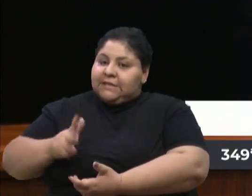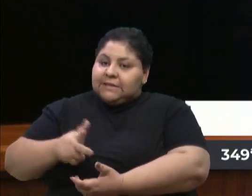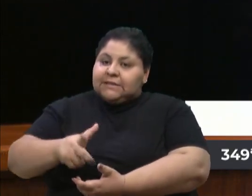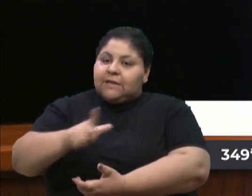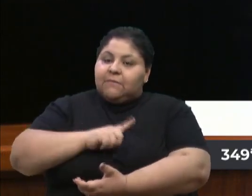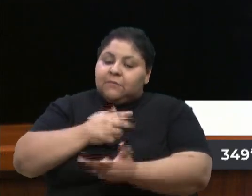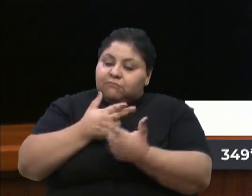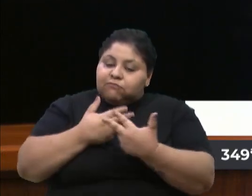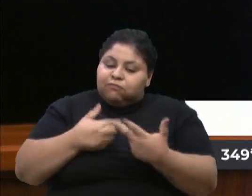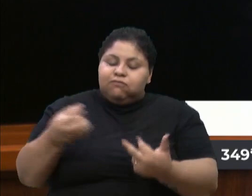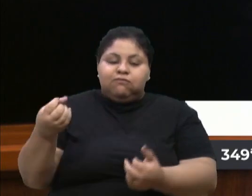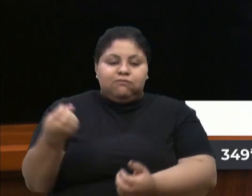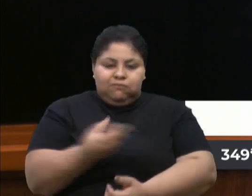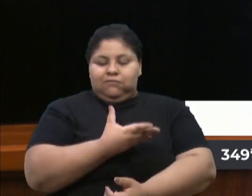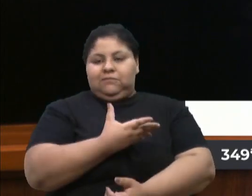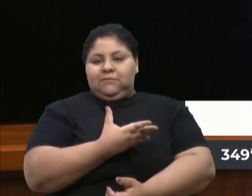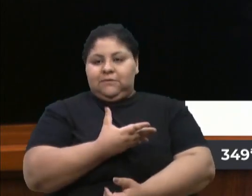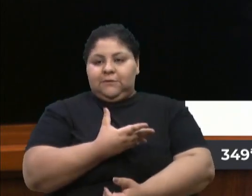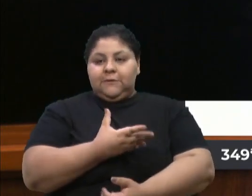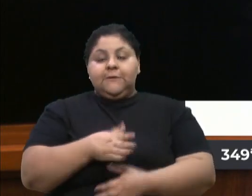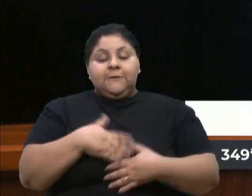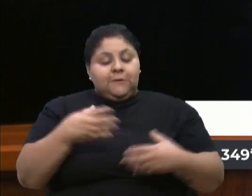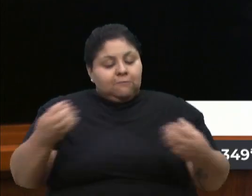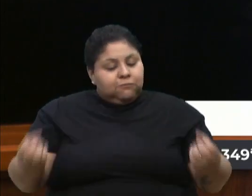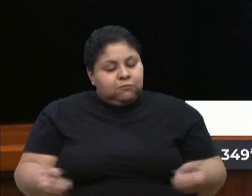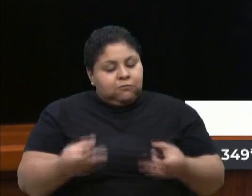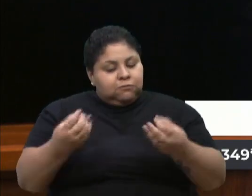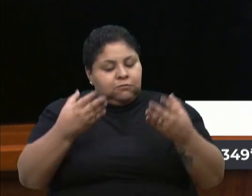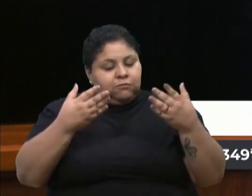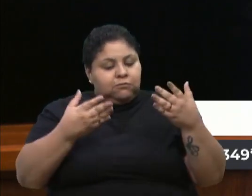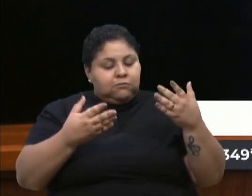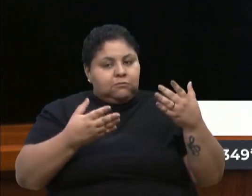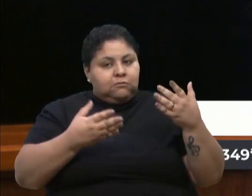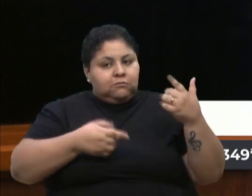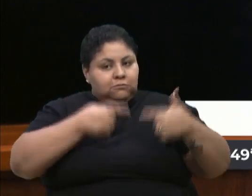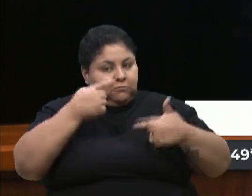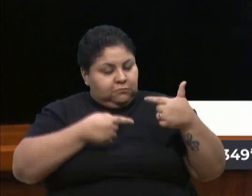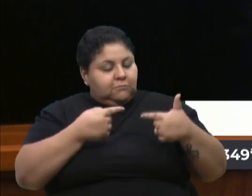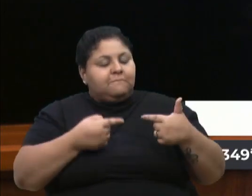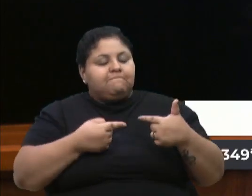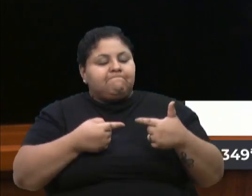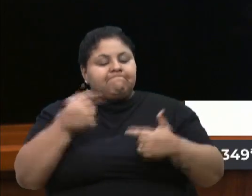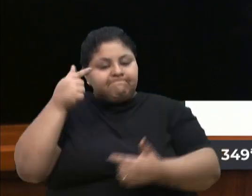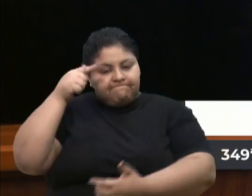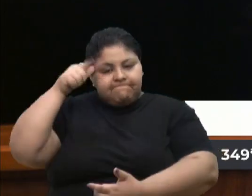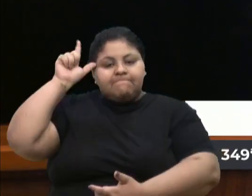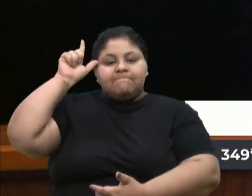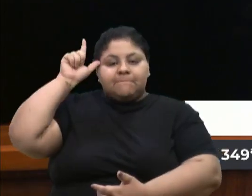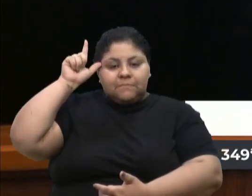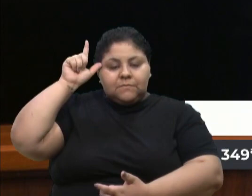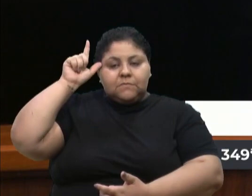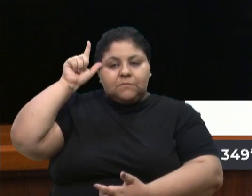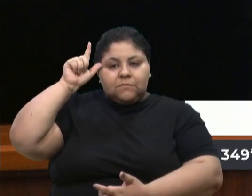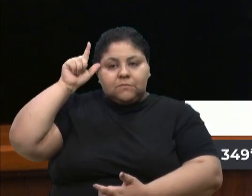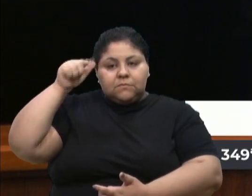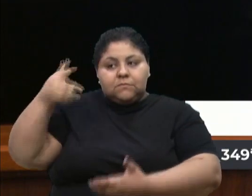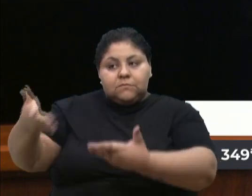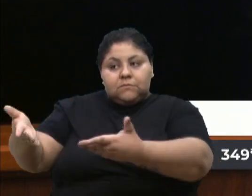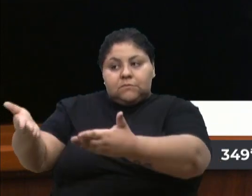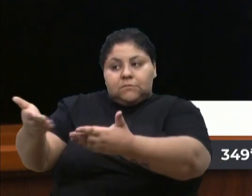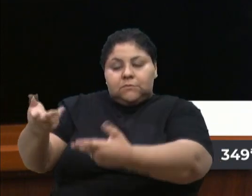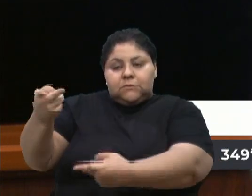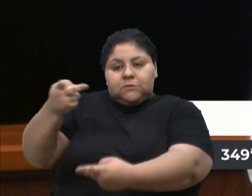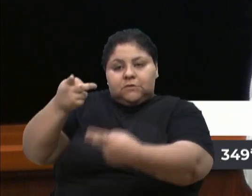novas. Então, o incentivo a esse debate é fundamental. Ontem eu estive vendo ali, visitando aos arredores